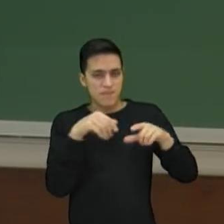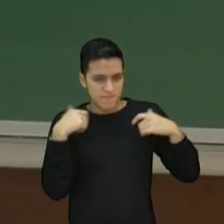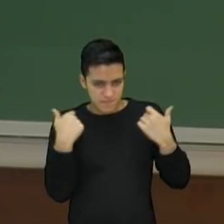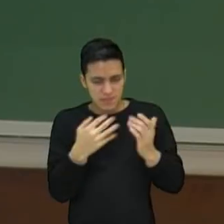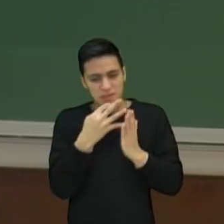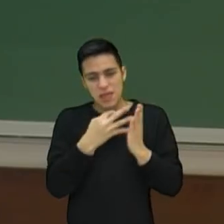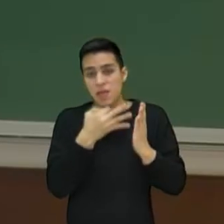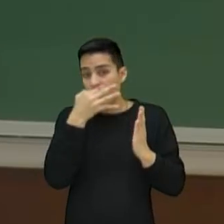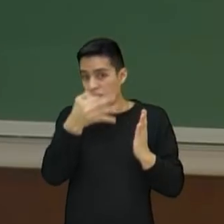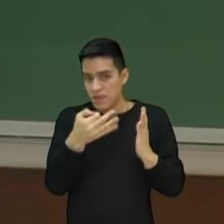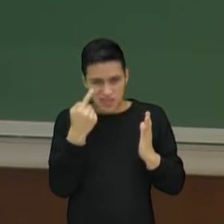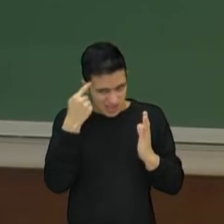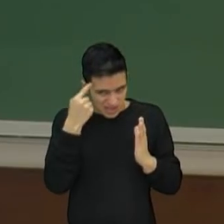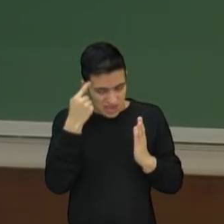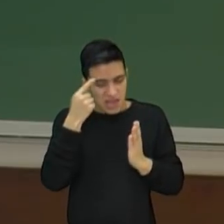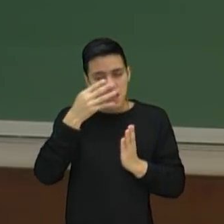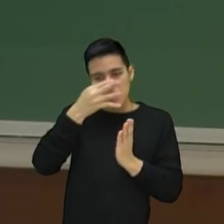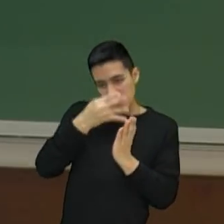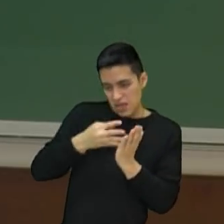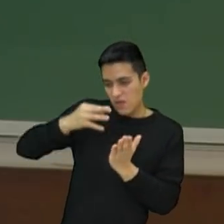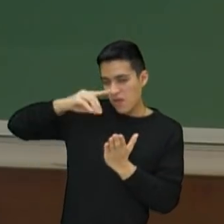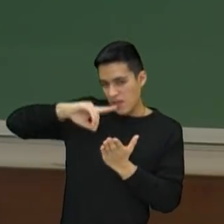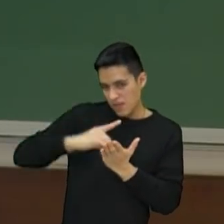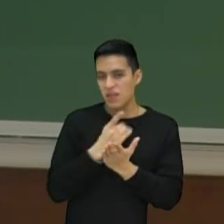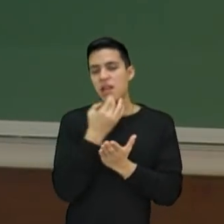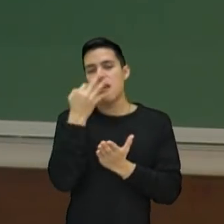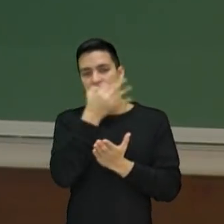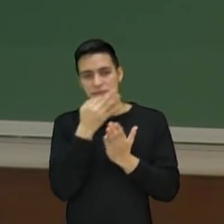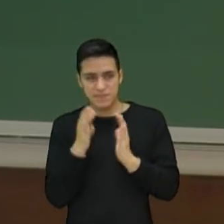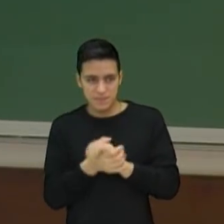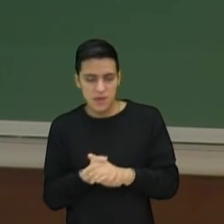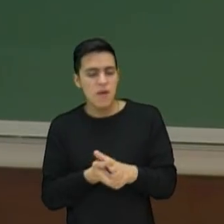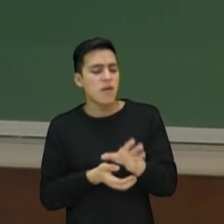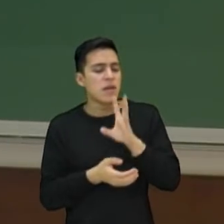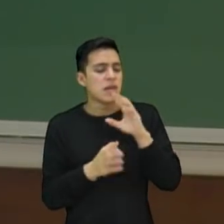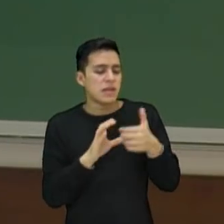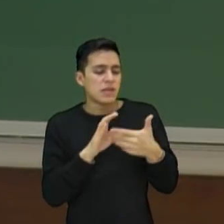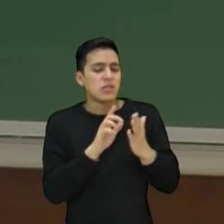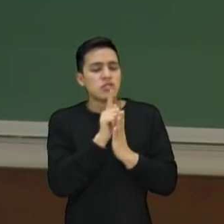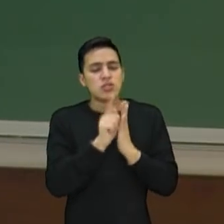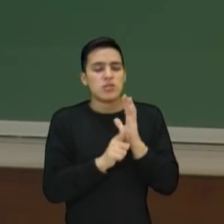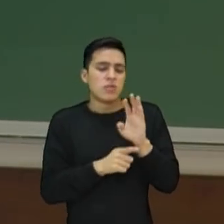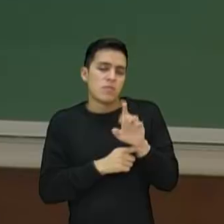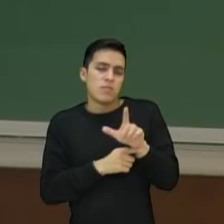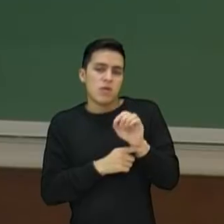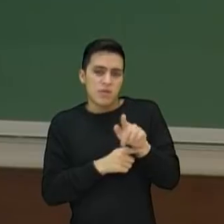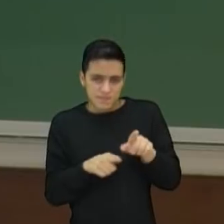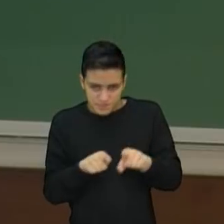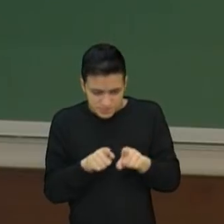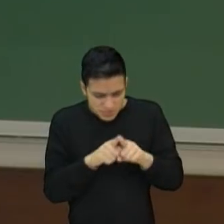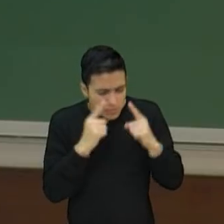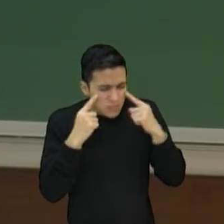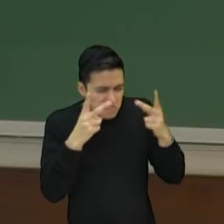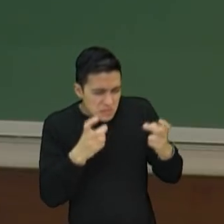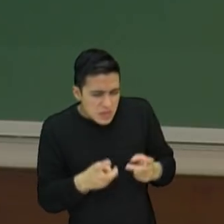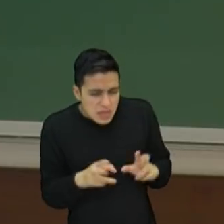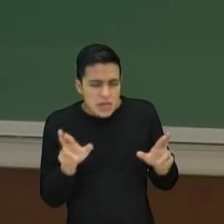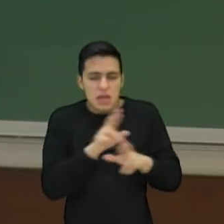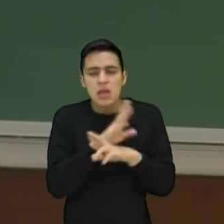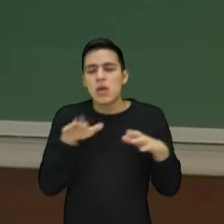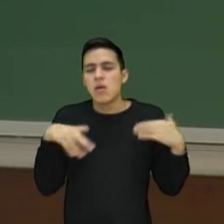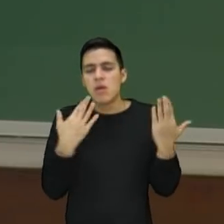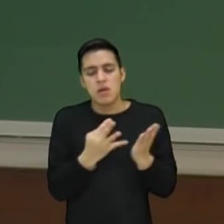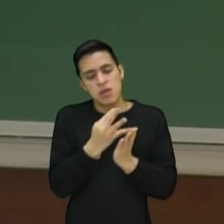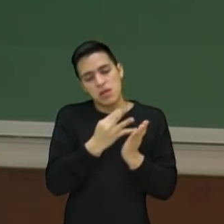Texto de opinião, lembre-se, texto dissertativo ou argumentativo. Conhecemos as características do gênero blog, reconhecemos relações estabelecidas